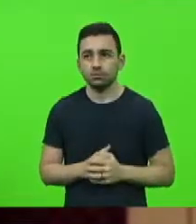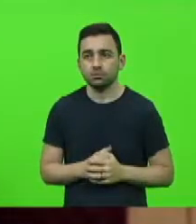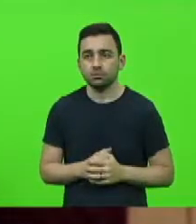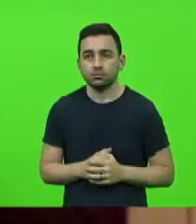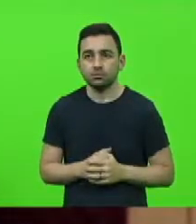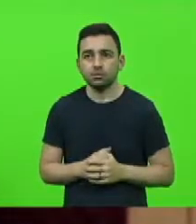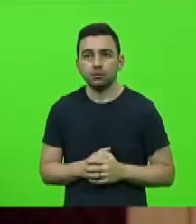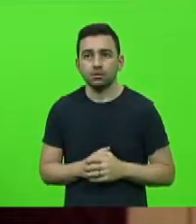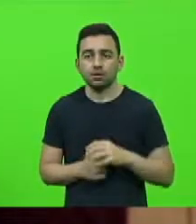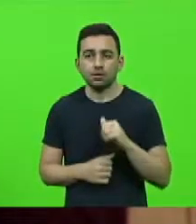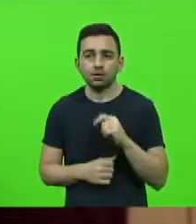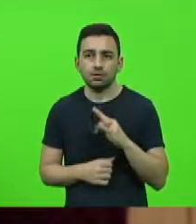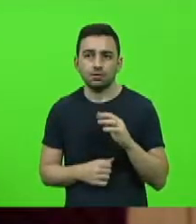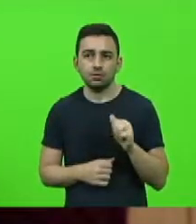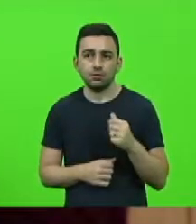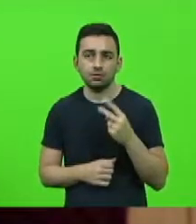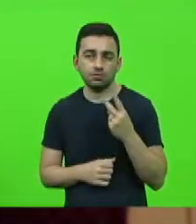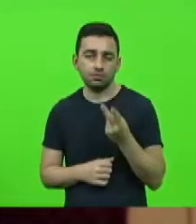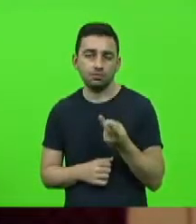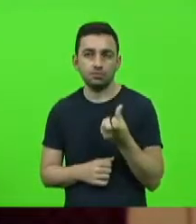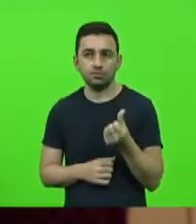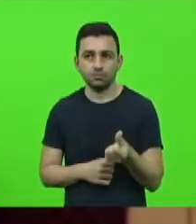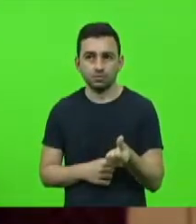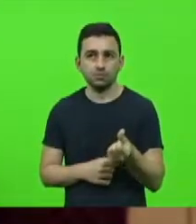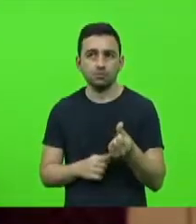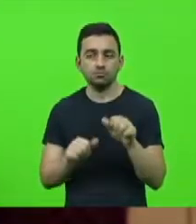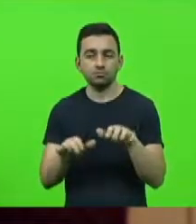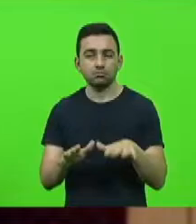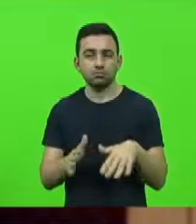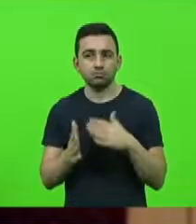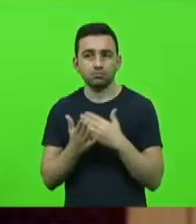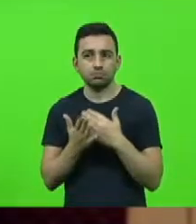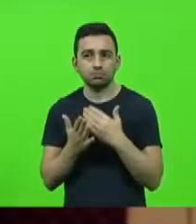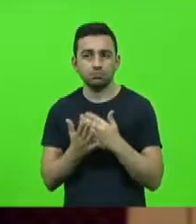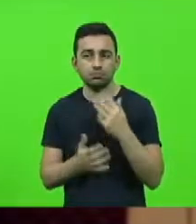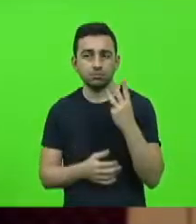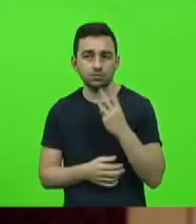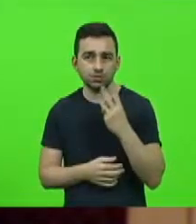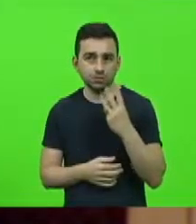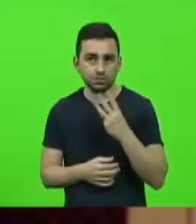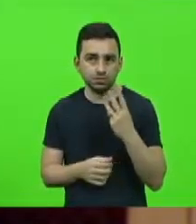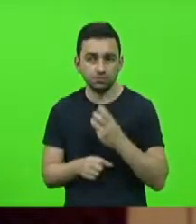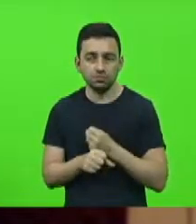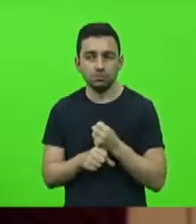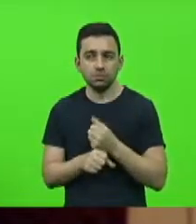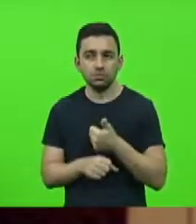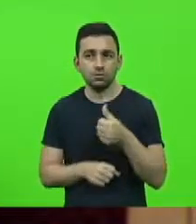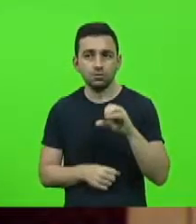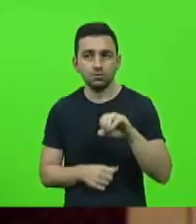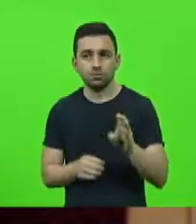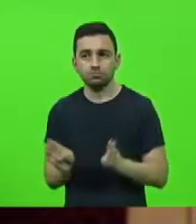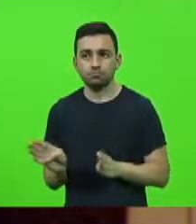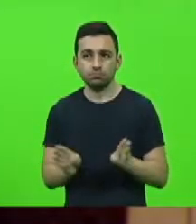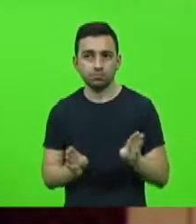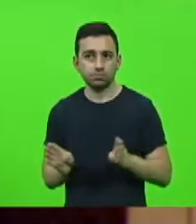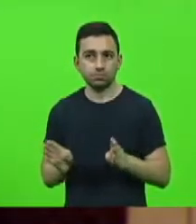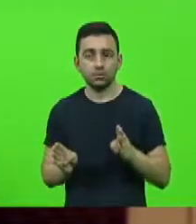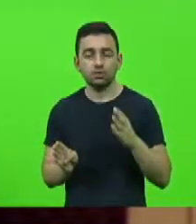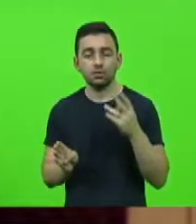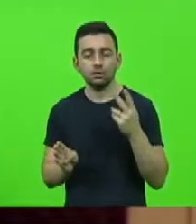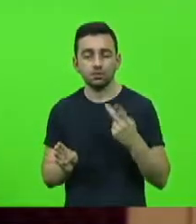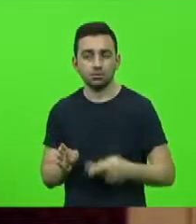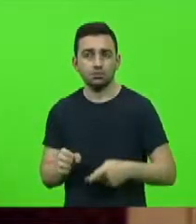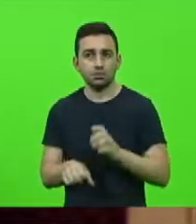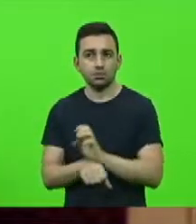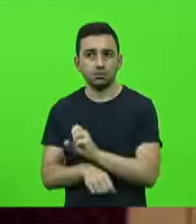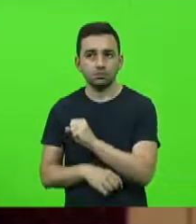Ata da 26ª sessão extraordinária da 3ª sessão legislativa da 19ª legislatura da Assembleia Legislativa do Estado de Santa